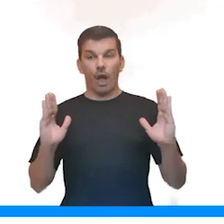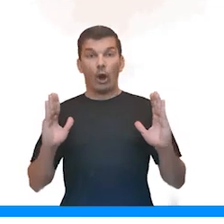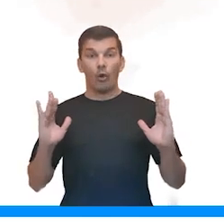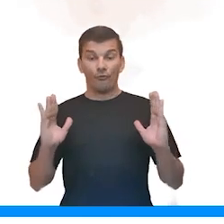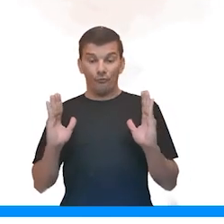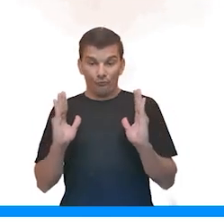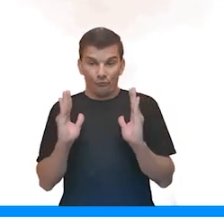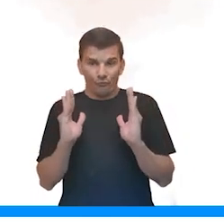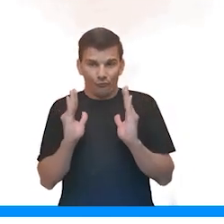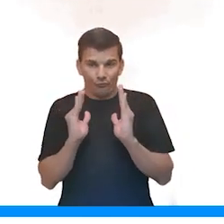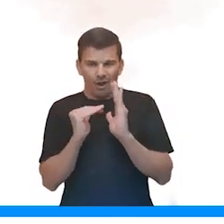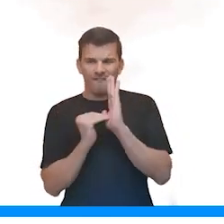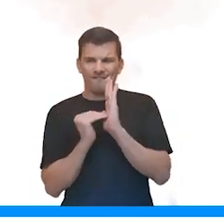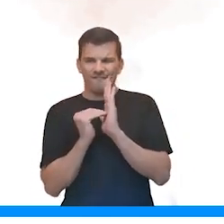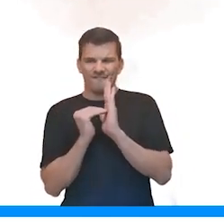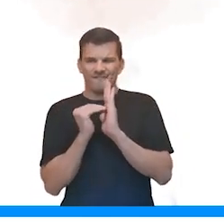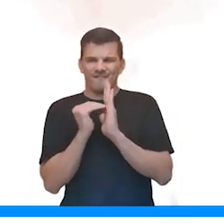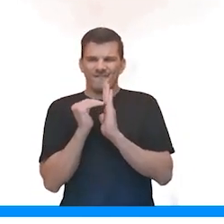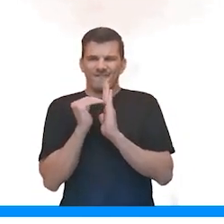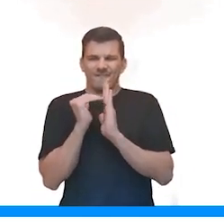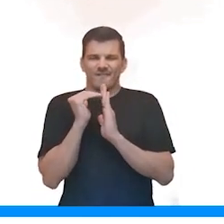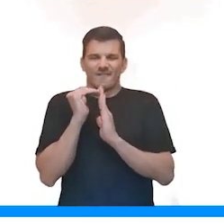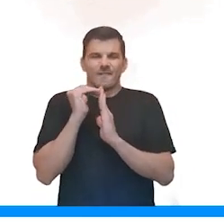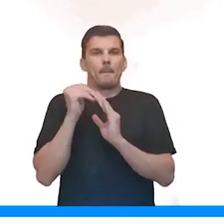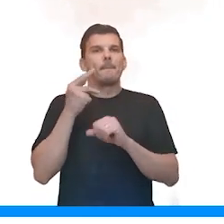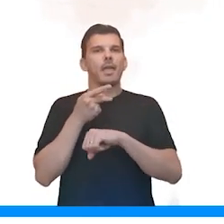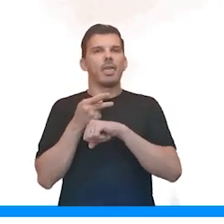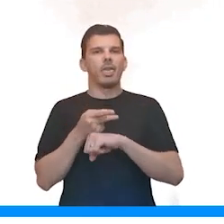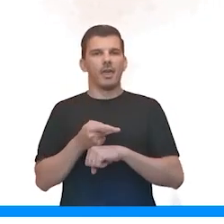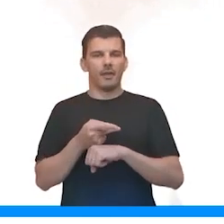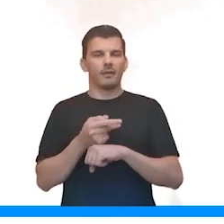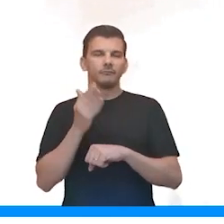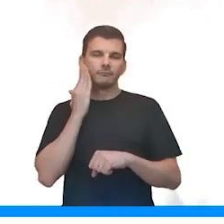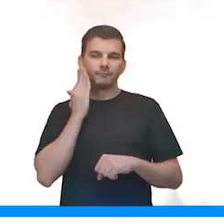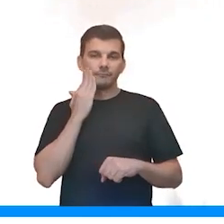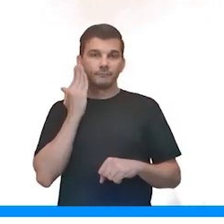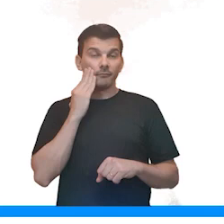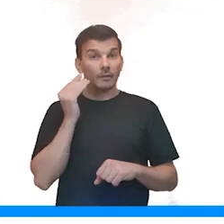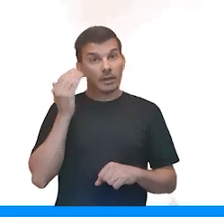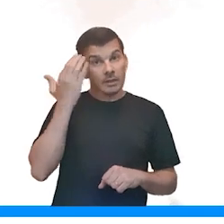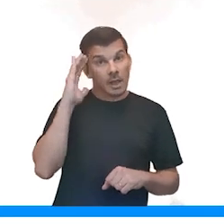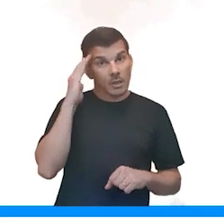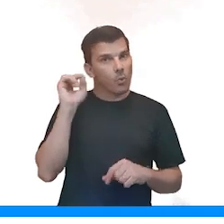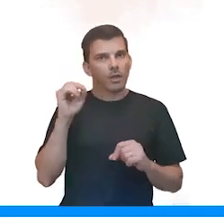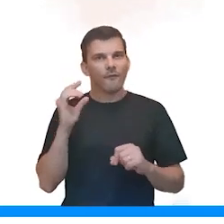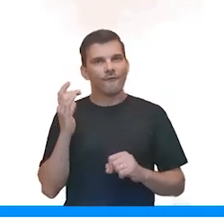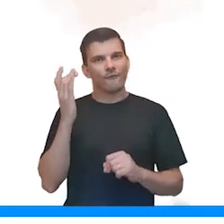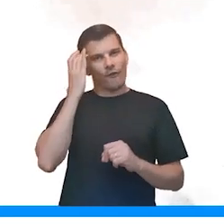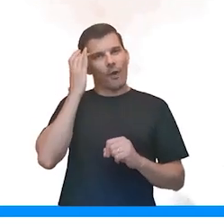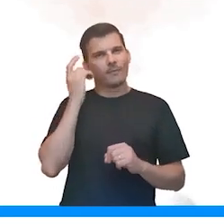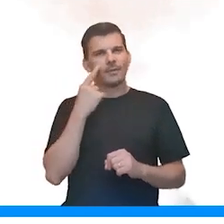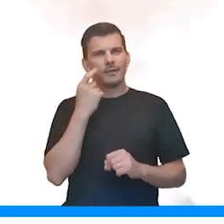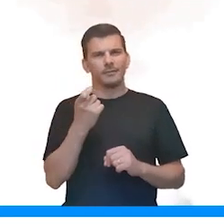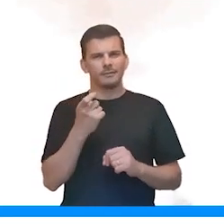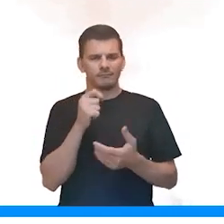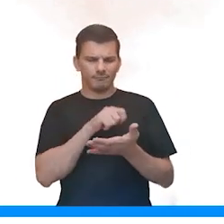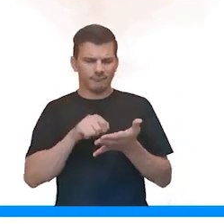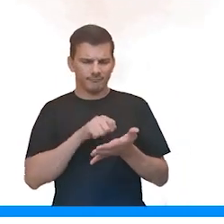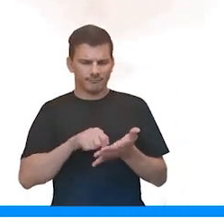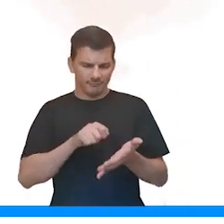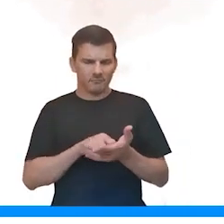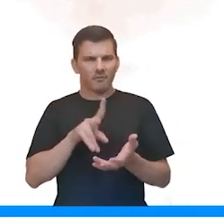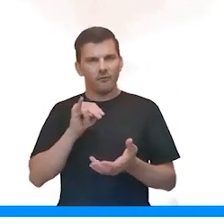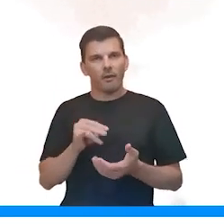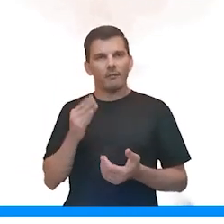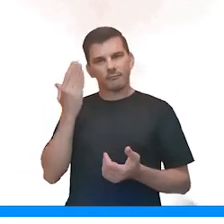1,6. Agora eu vou diminuir o volume, ó. Ó a pressão indo lá em cima. 4,2, 4,4. Então, vocês estão entendendo que a equação é